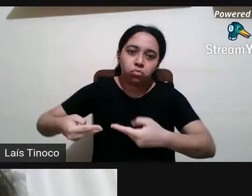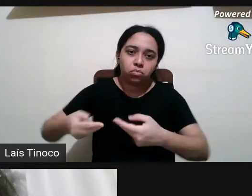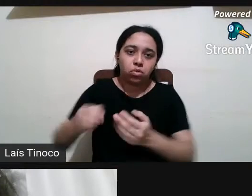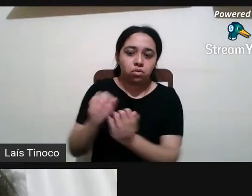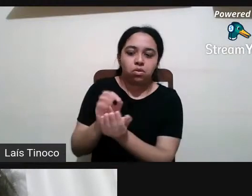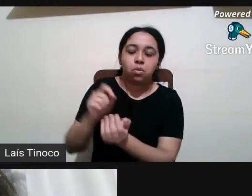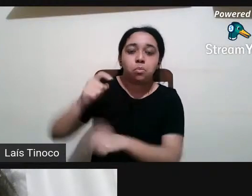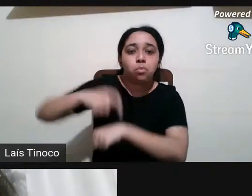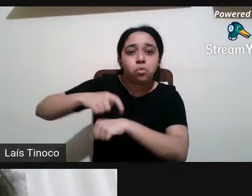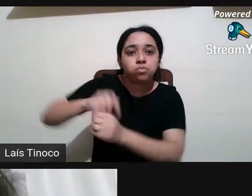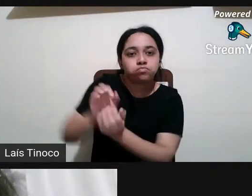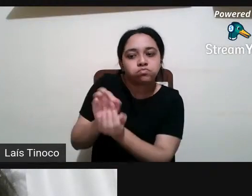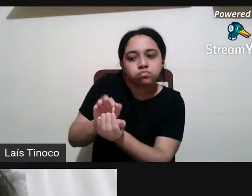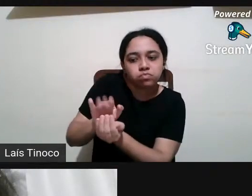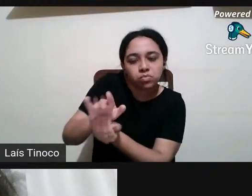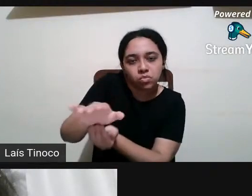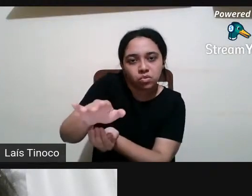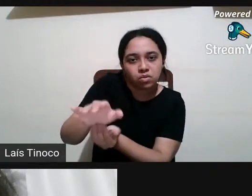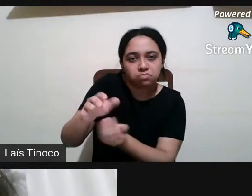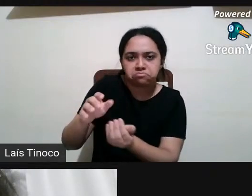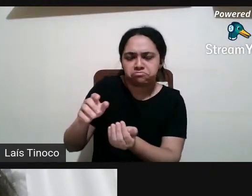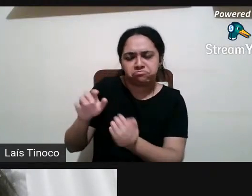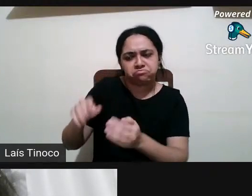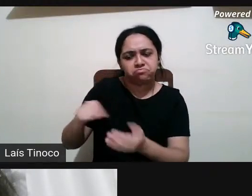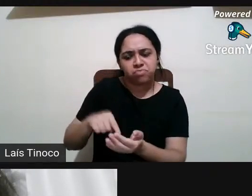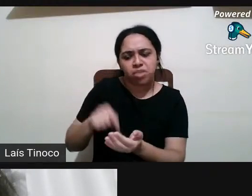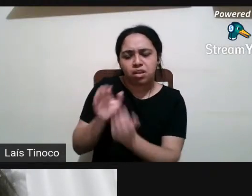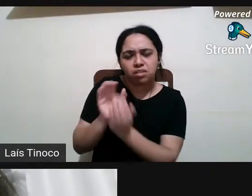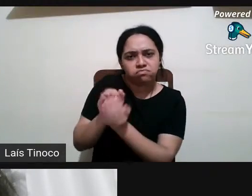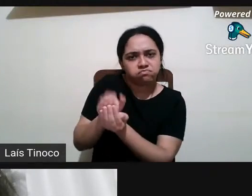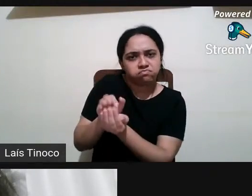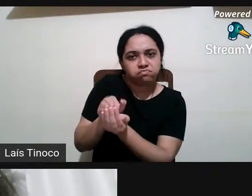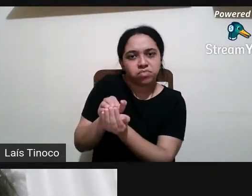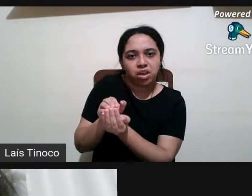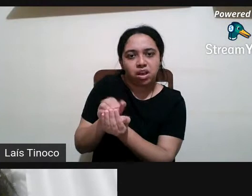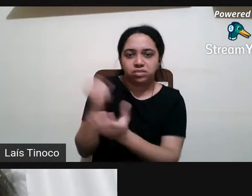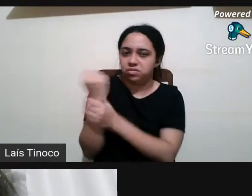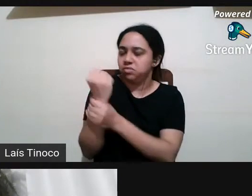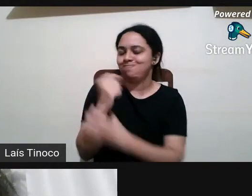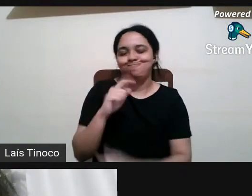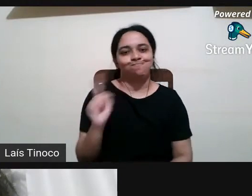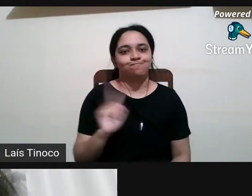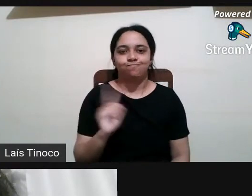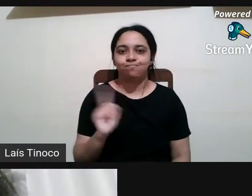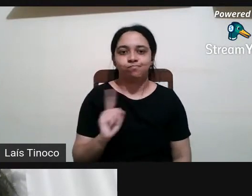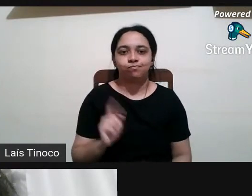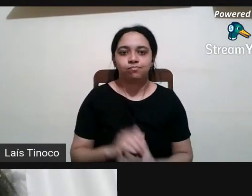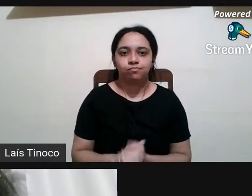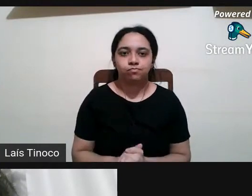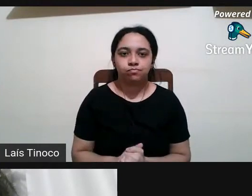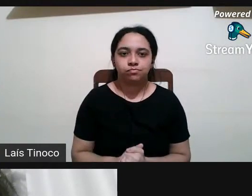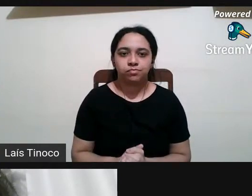processo de depuração isente ela de qualquer contaminação. A segunda pergunta acho que eu não lembro mais.